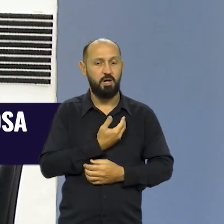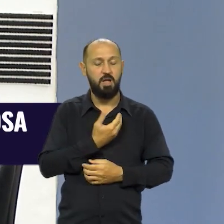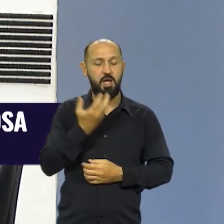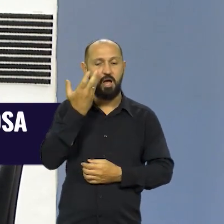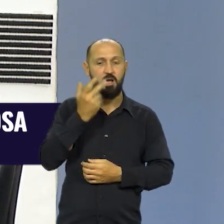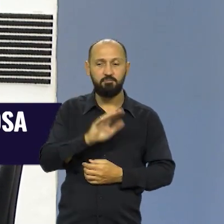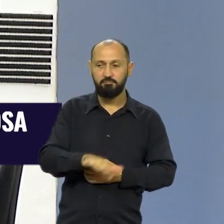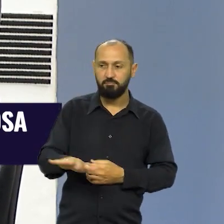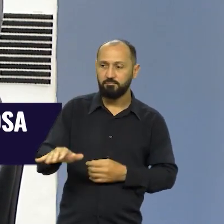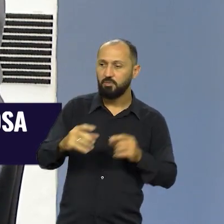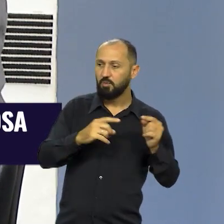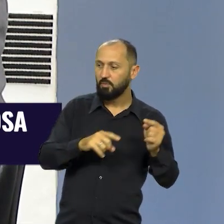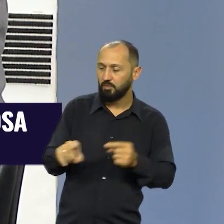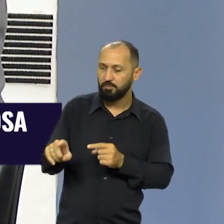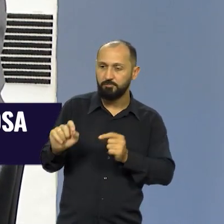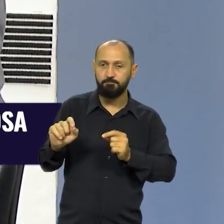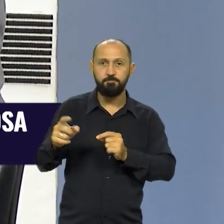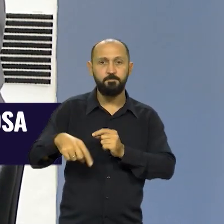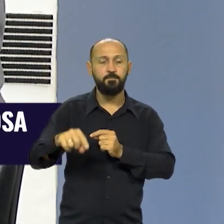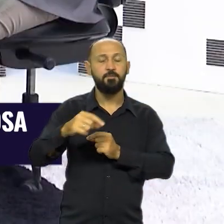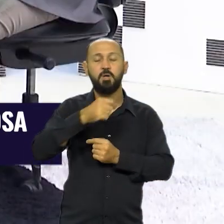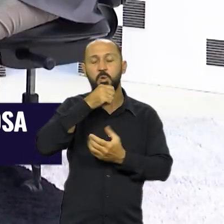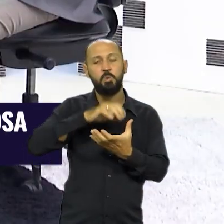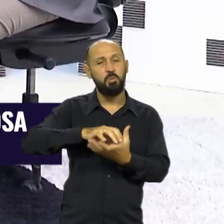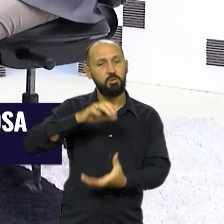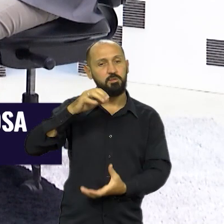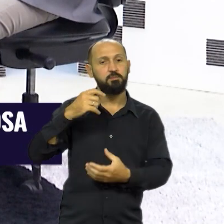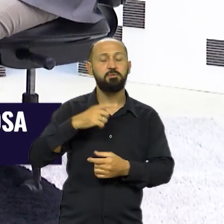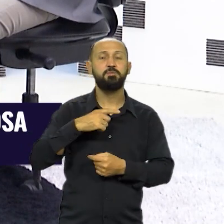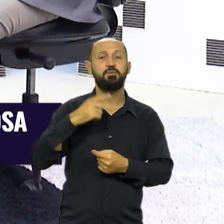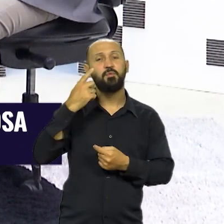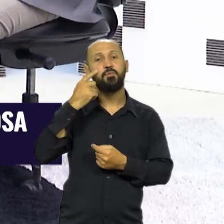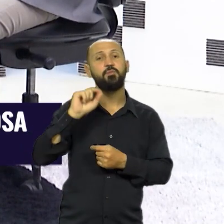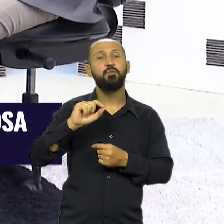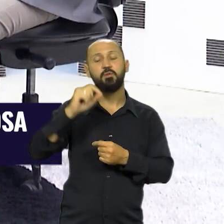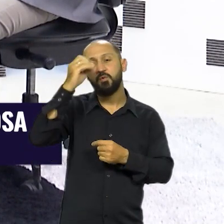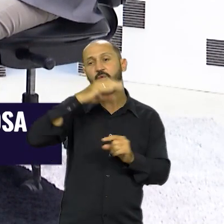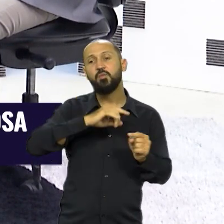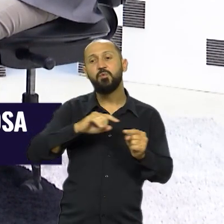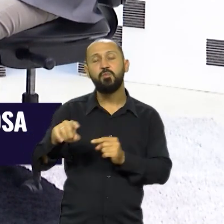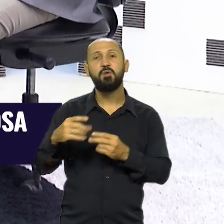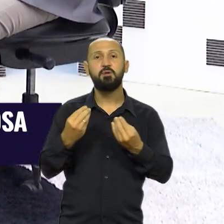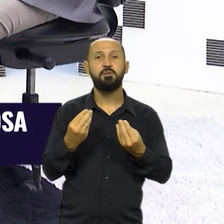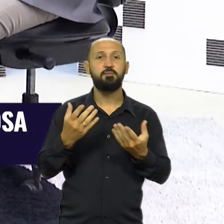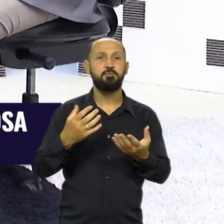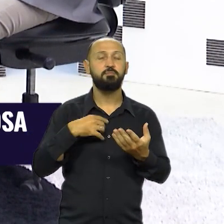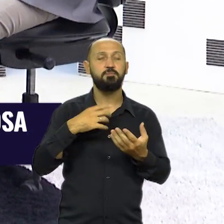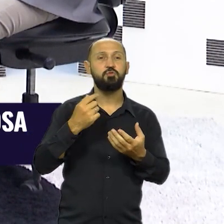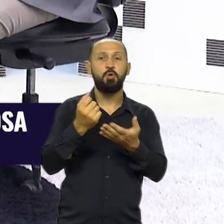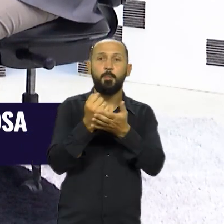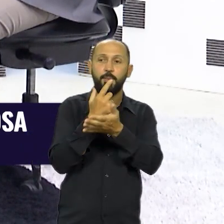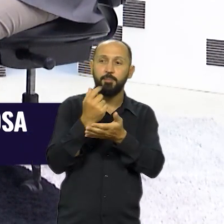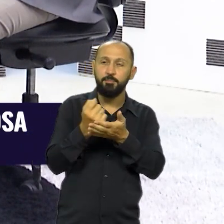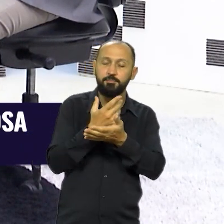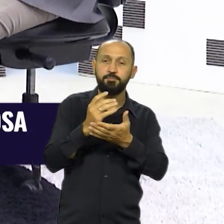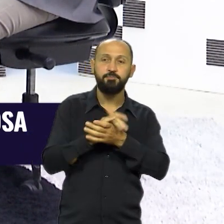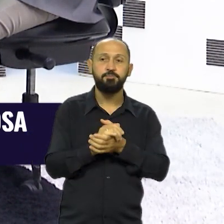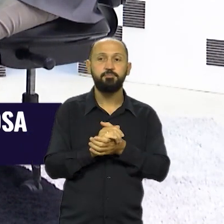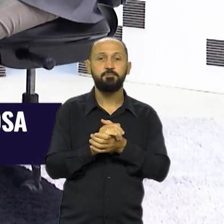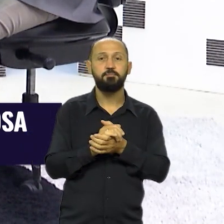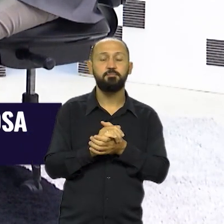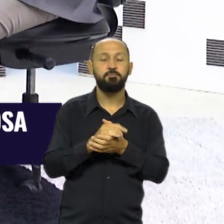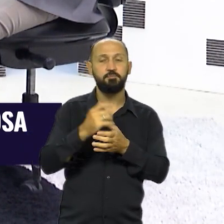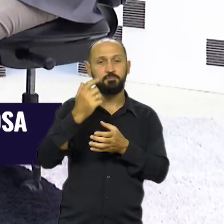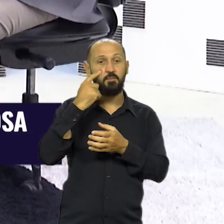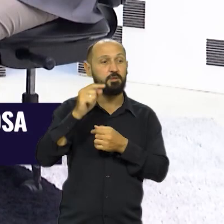uma colaboradora para com um senhor. Nós vimos também violência de negligência de